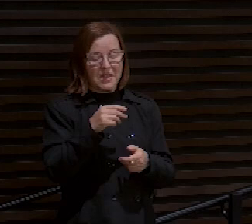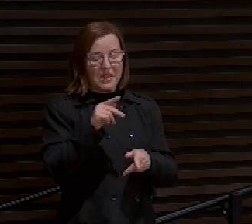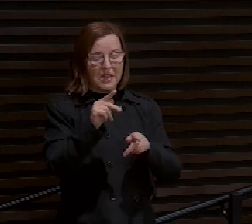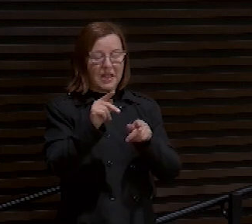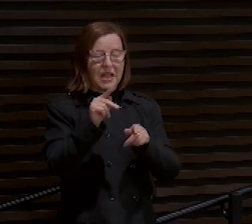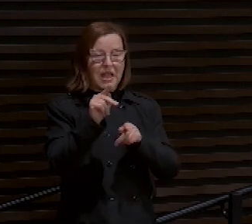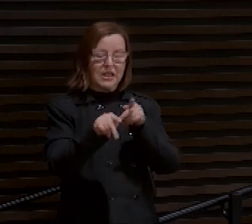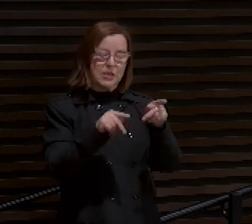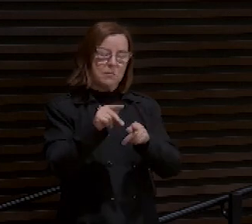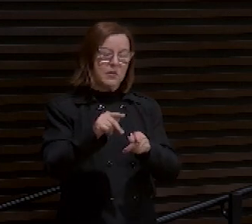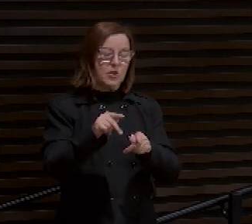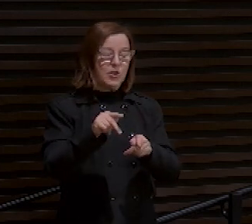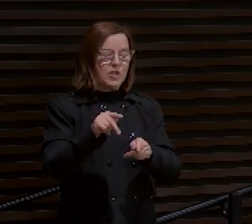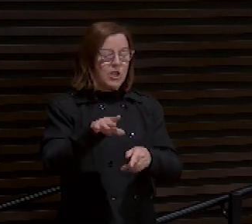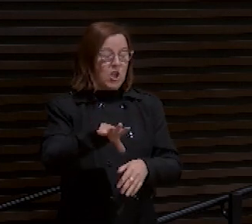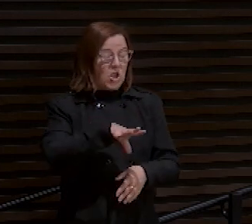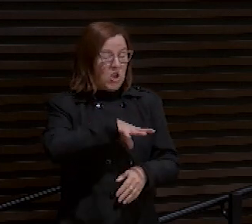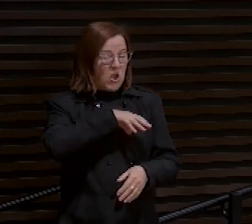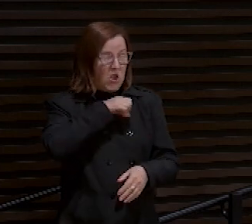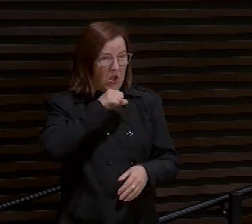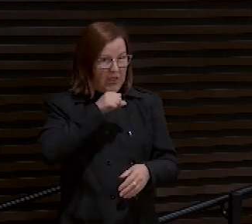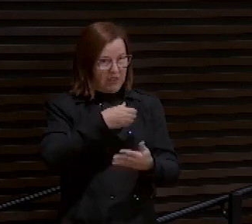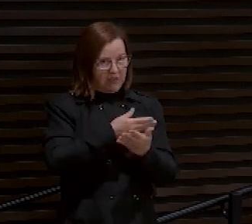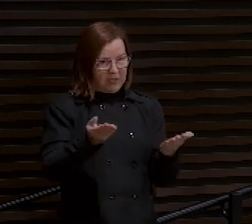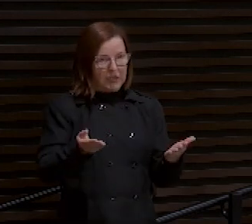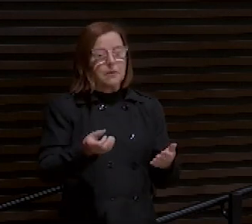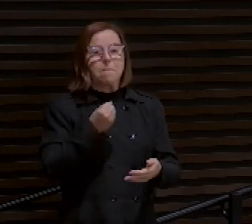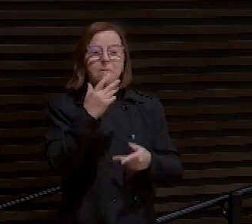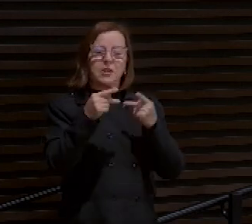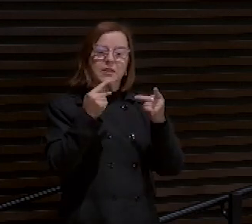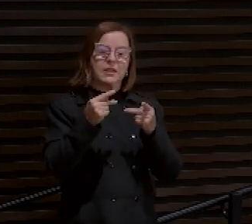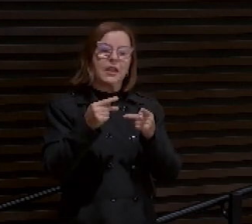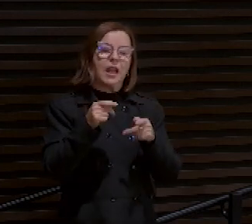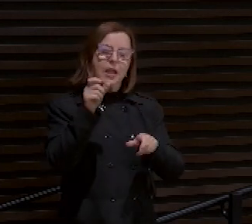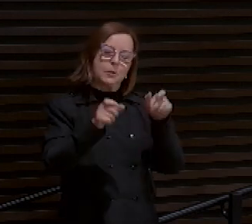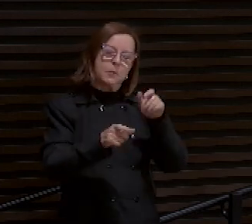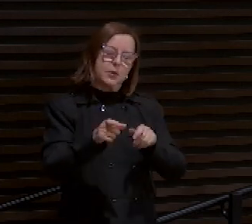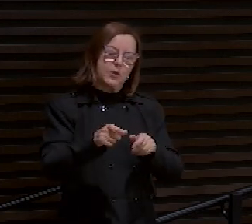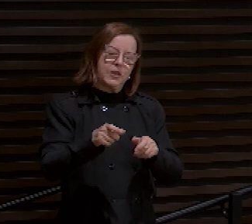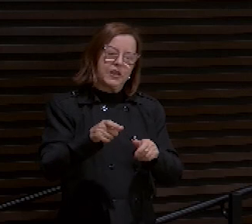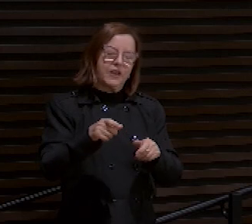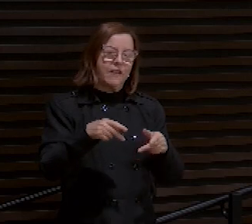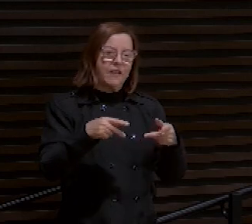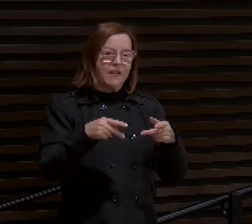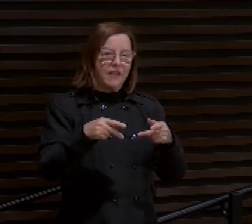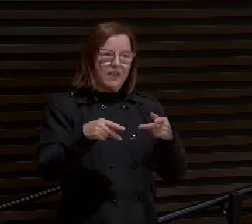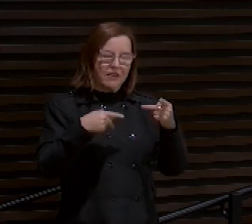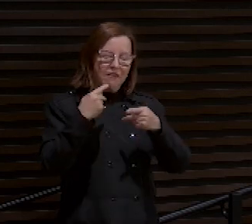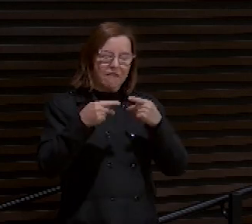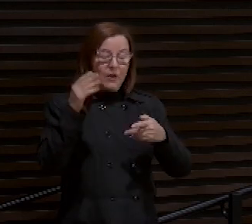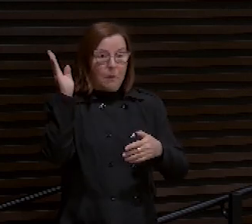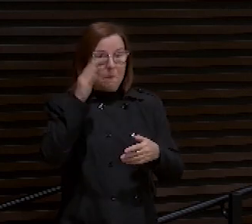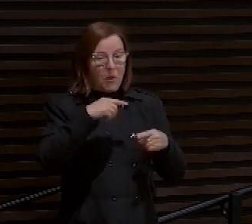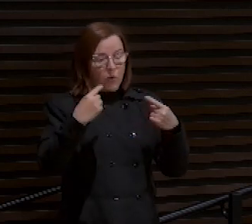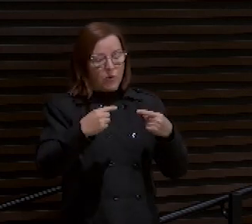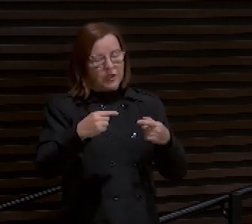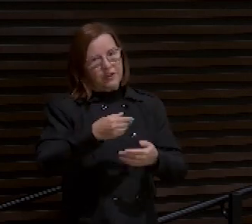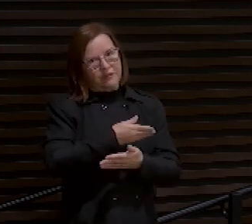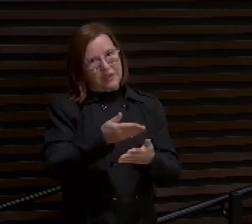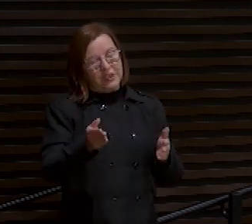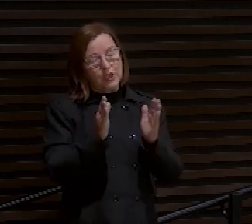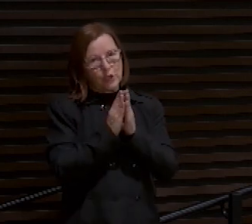odeiam, bendizei aos que vos maldizem, orai pelos que vos caluniam. Pai